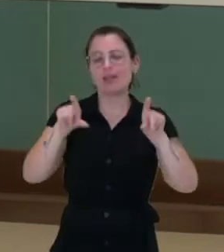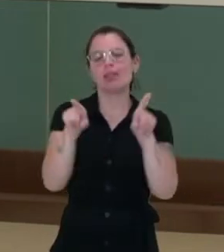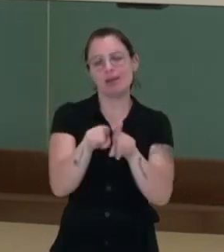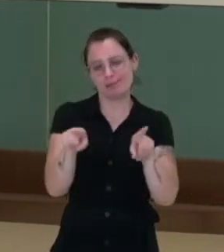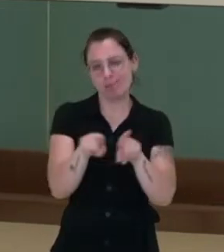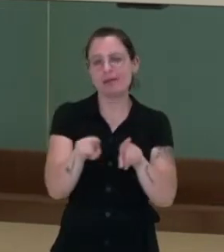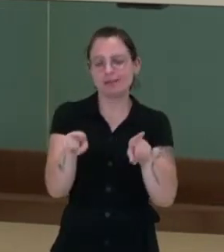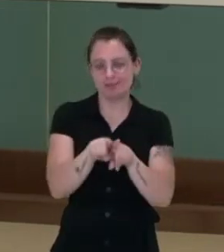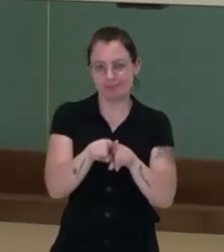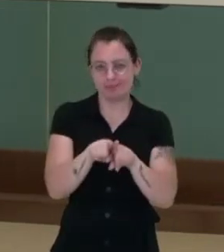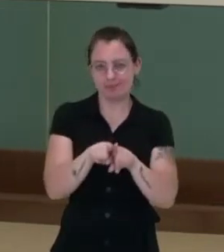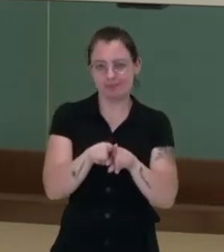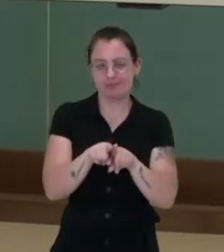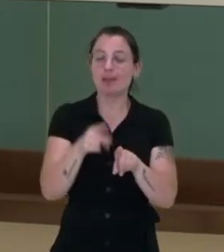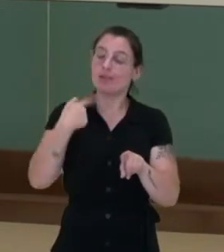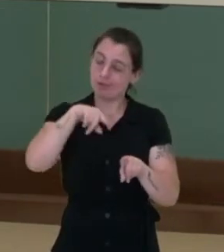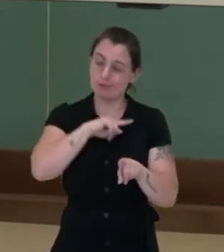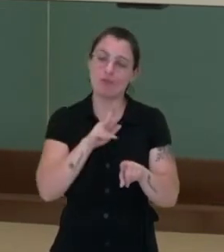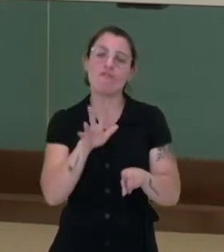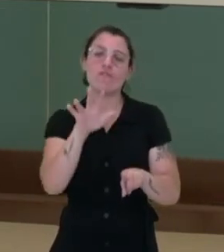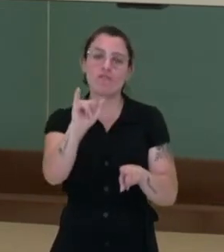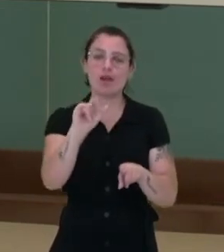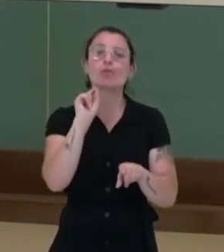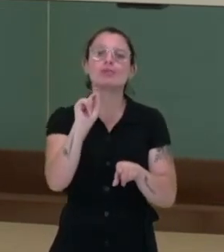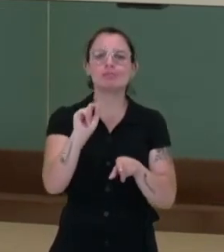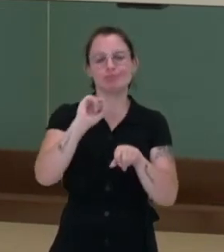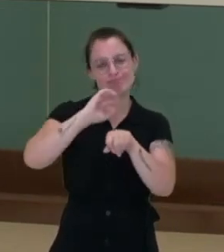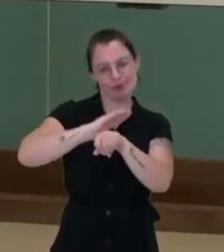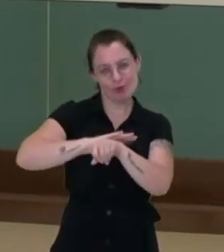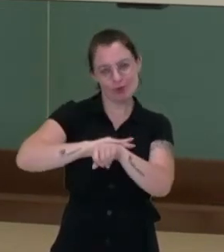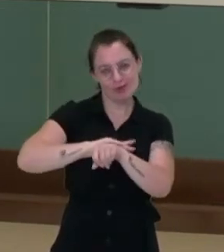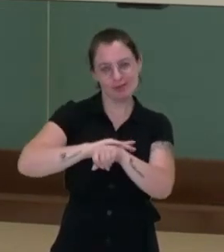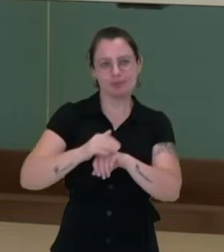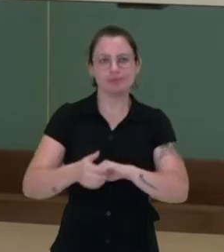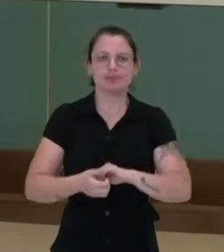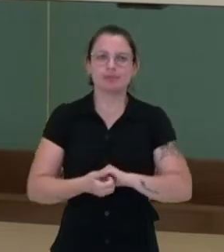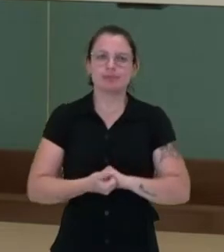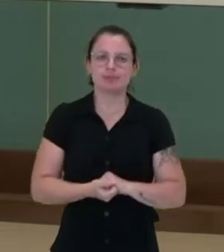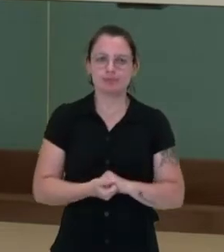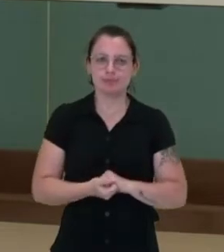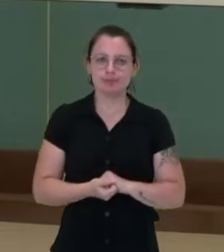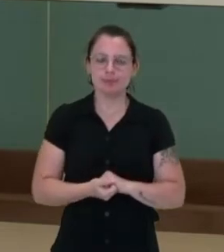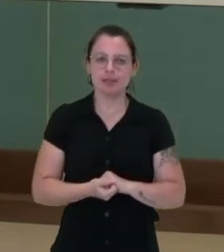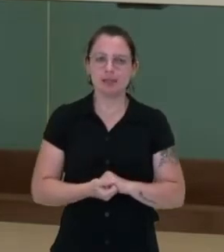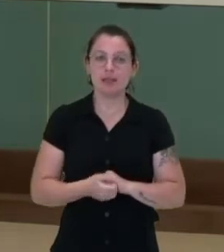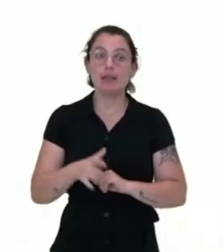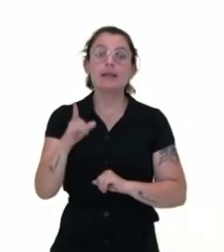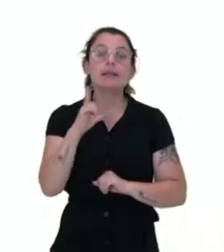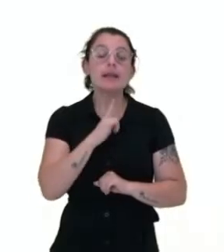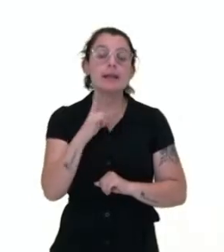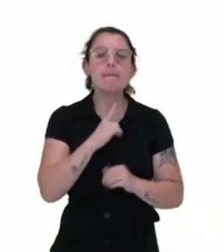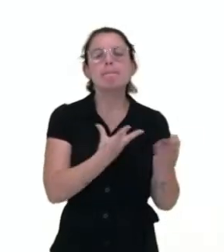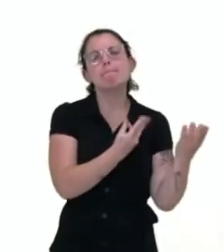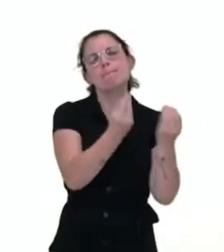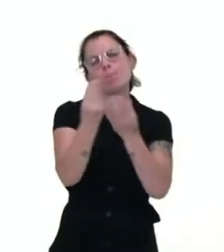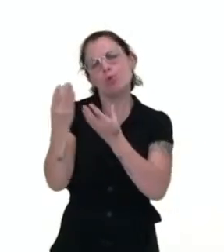e vamos ficar doentes. Então existem diversas doenças que podem afetar o